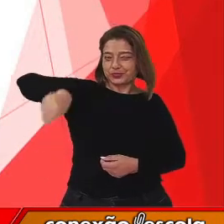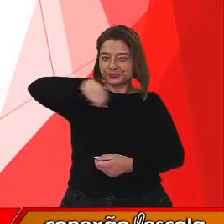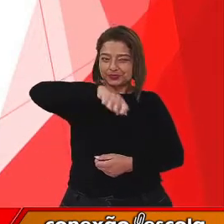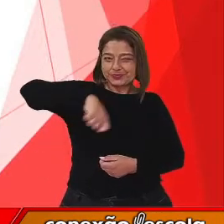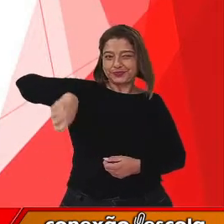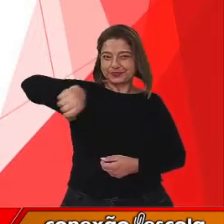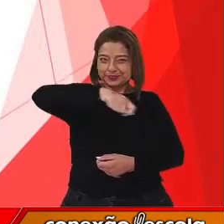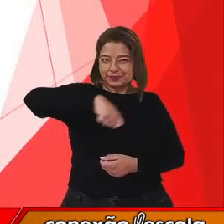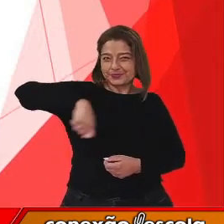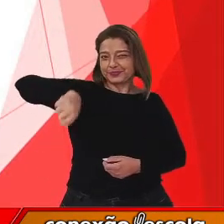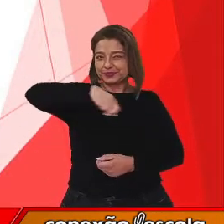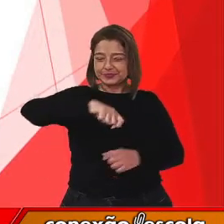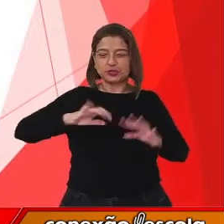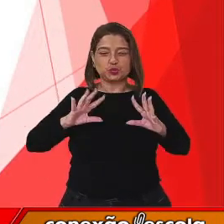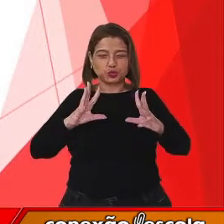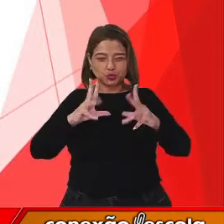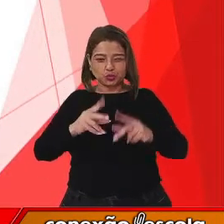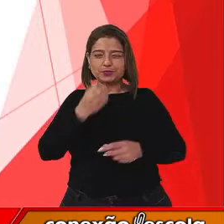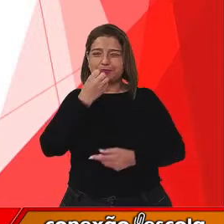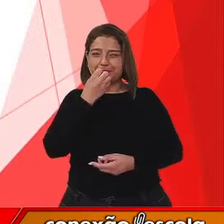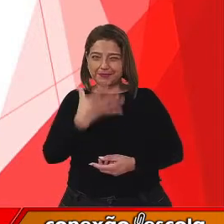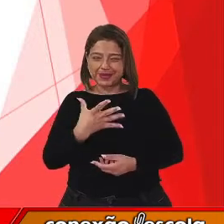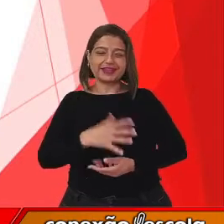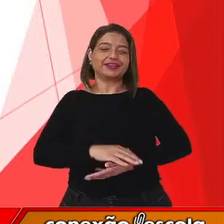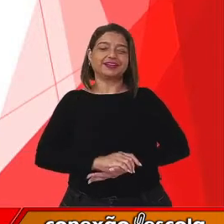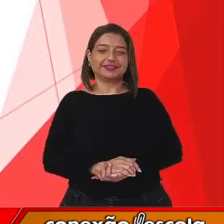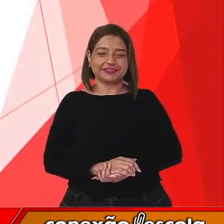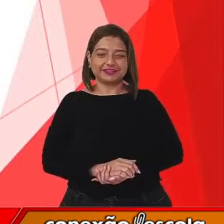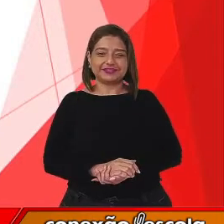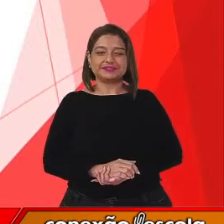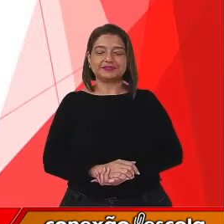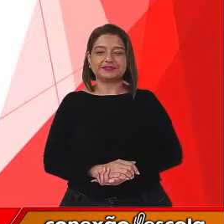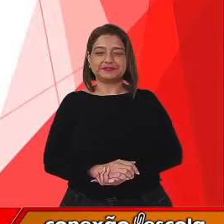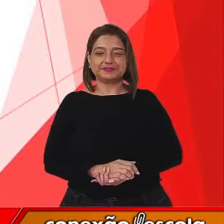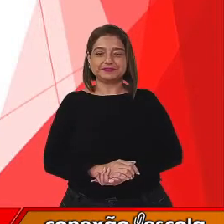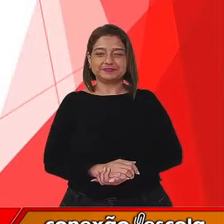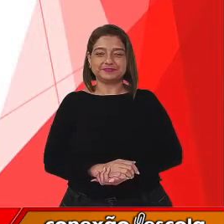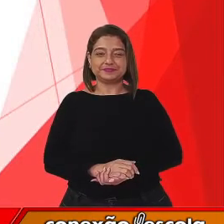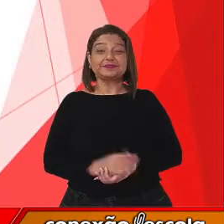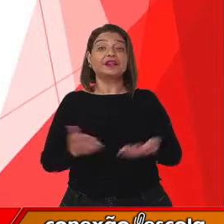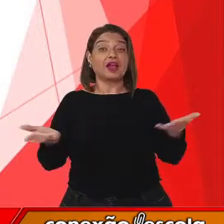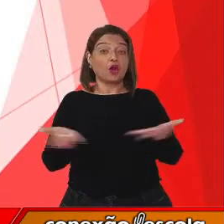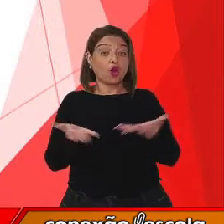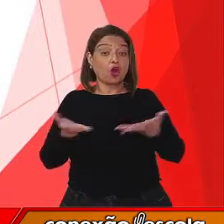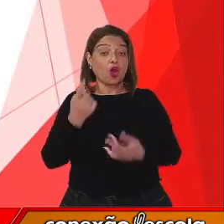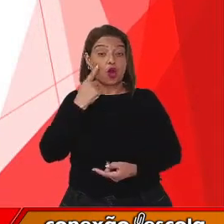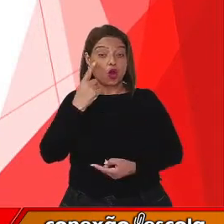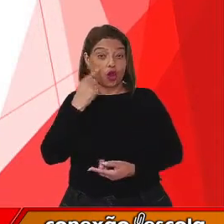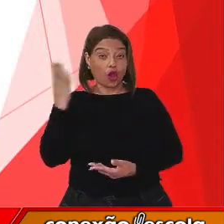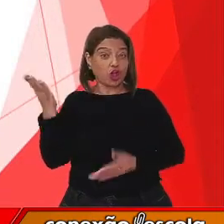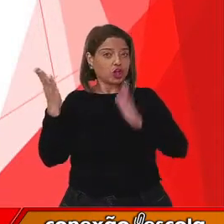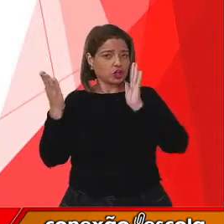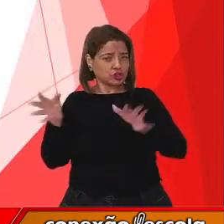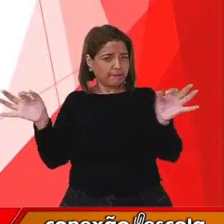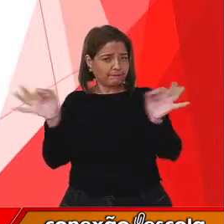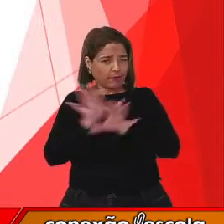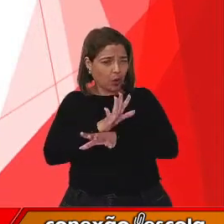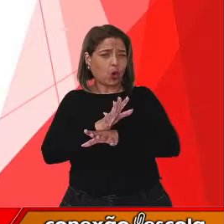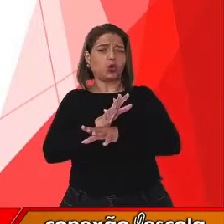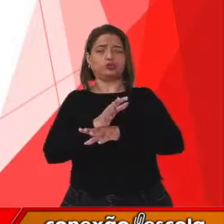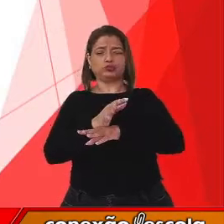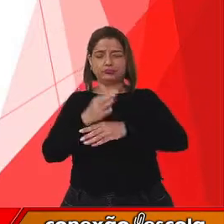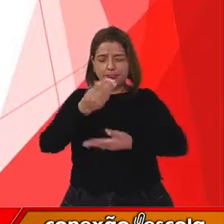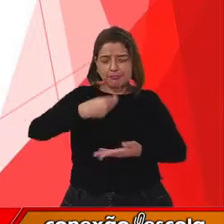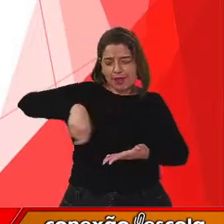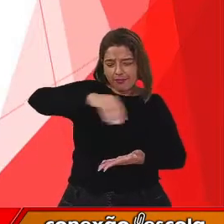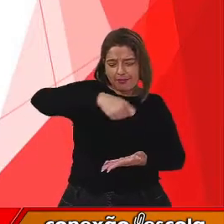Vamos misturar bem, né? Isso mesmo. Gente, agora, né, que a gente misturou bem. Agora, né,